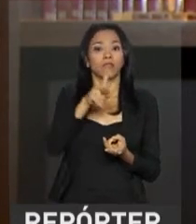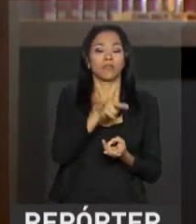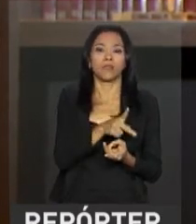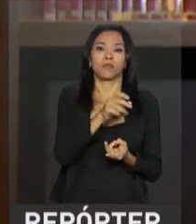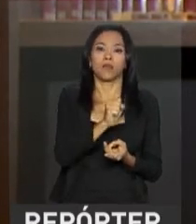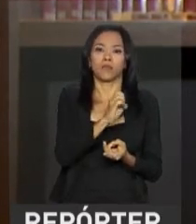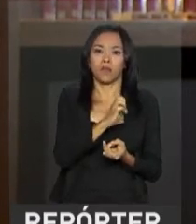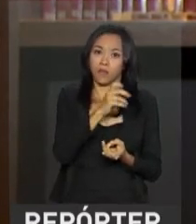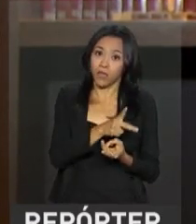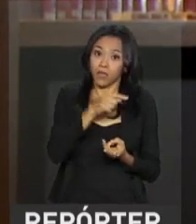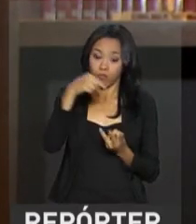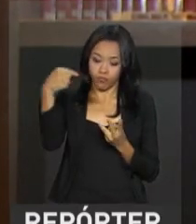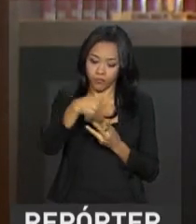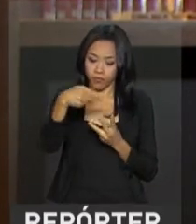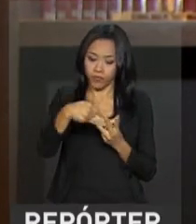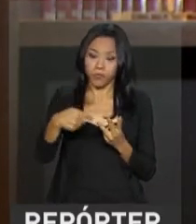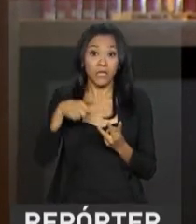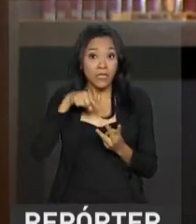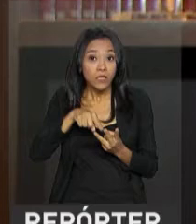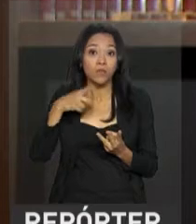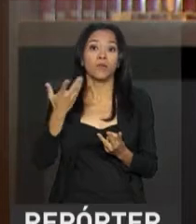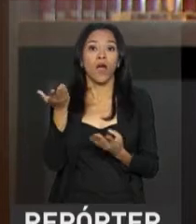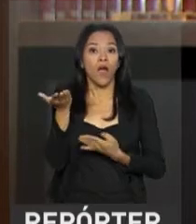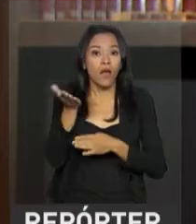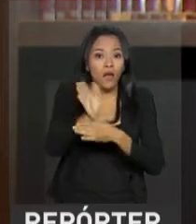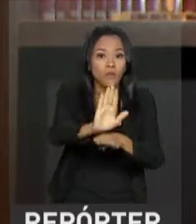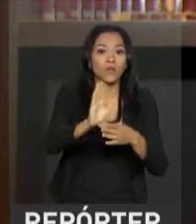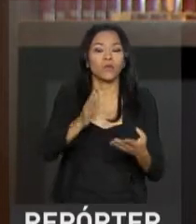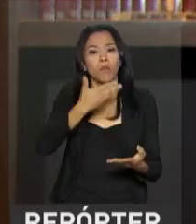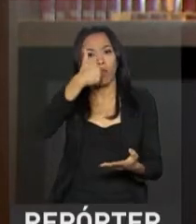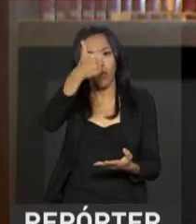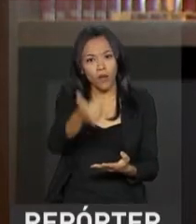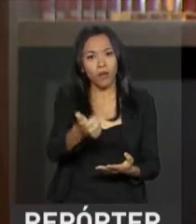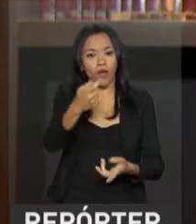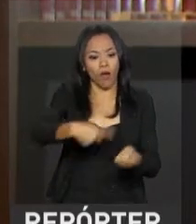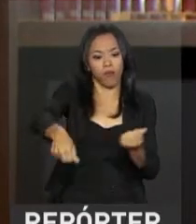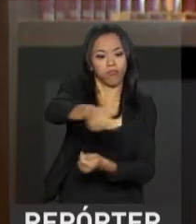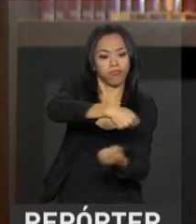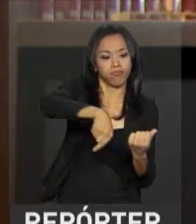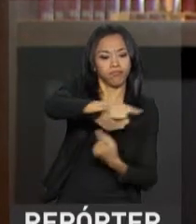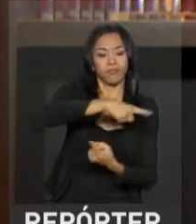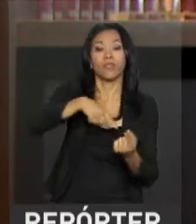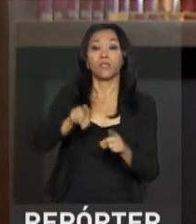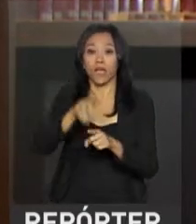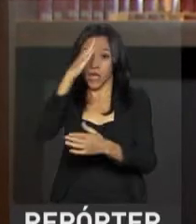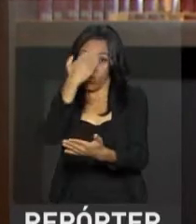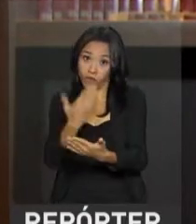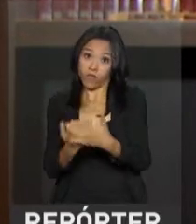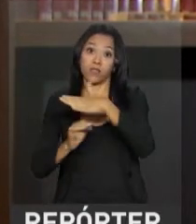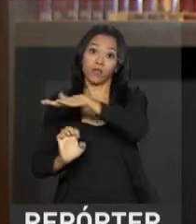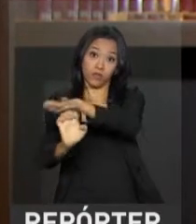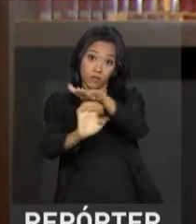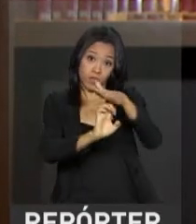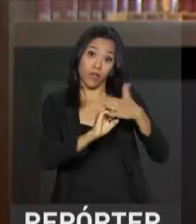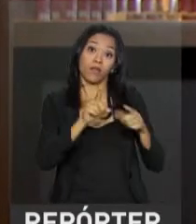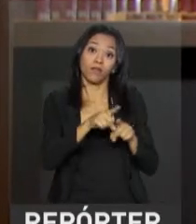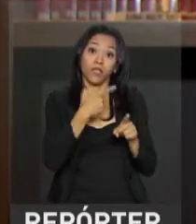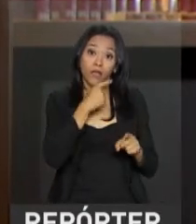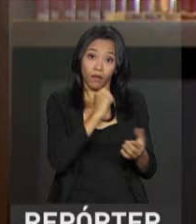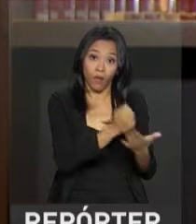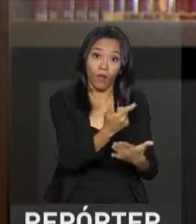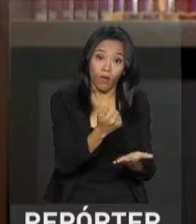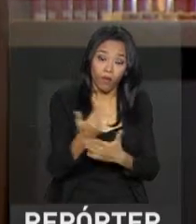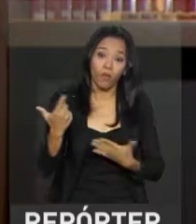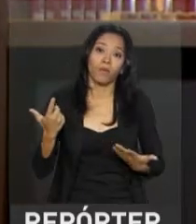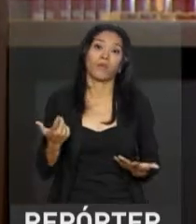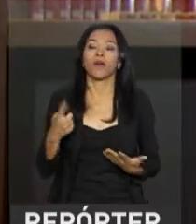foram medidas que melhoraram a credibilidade tanto dos empresários, a confiança, como também dos consumidores. os